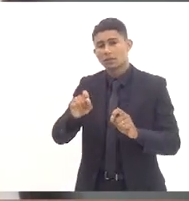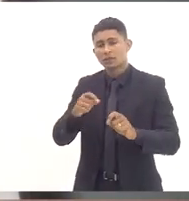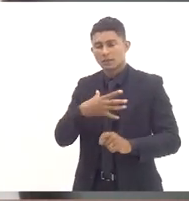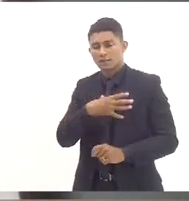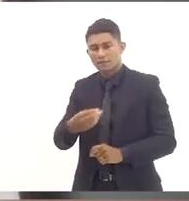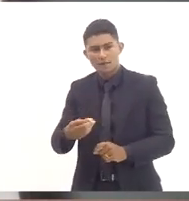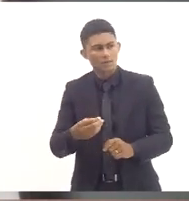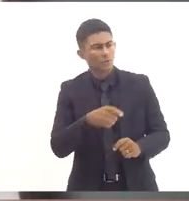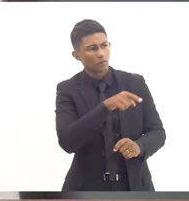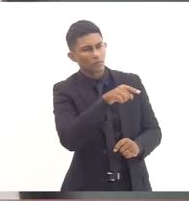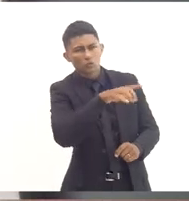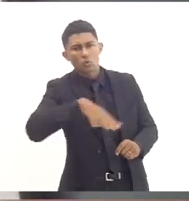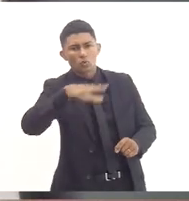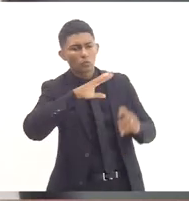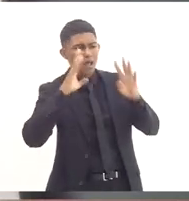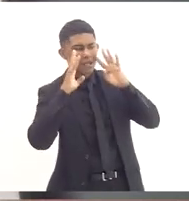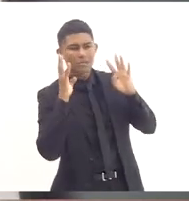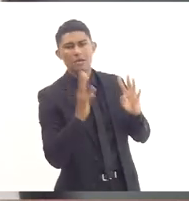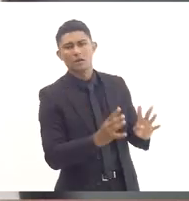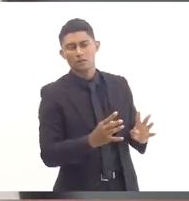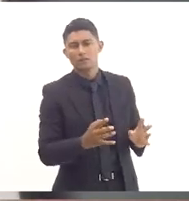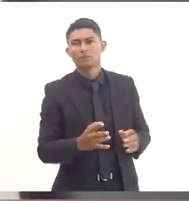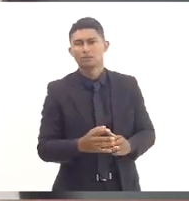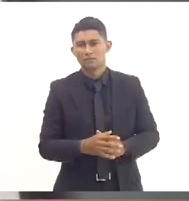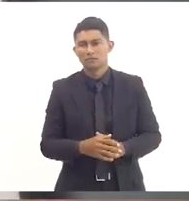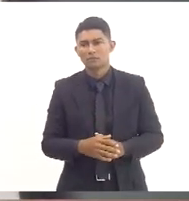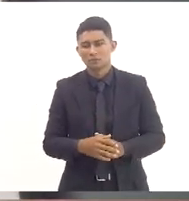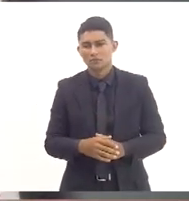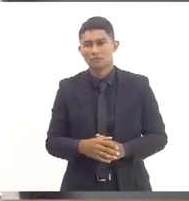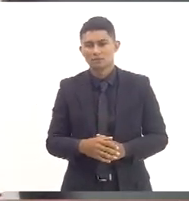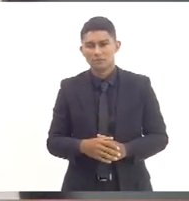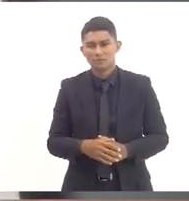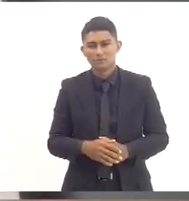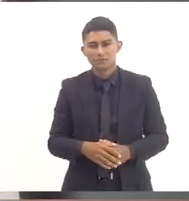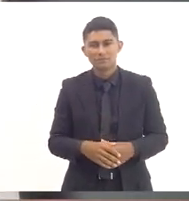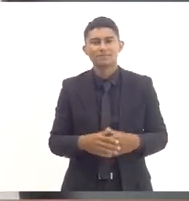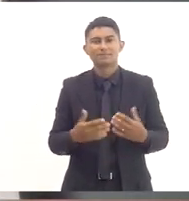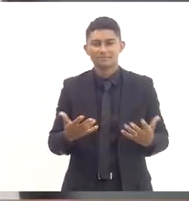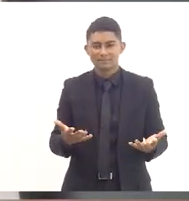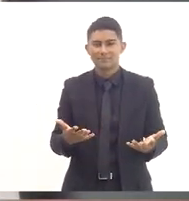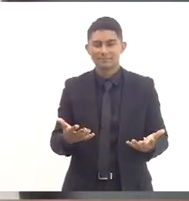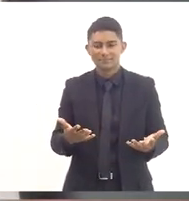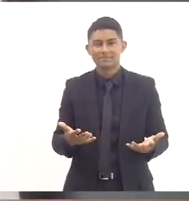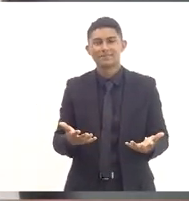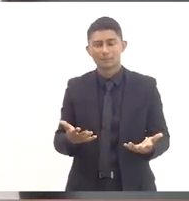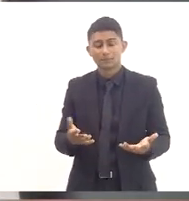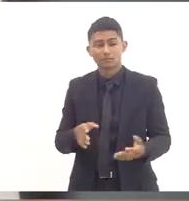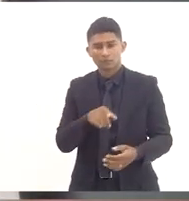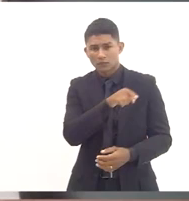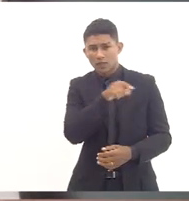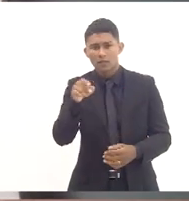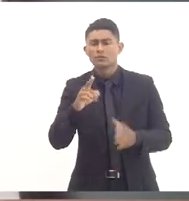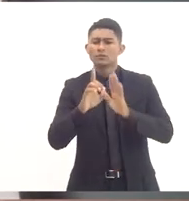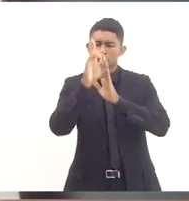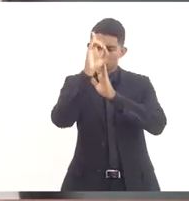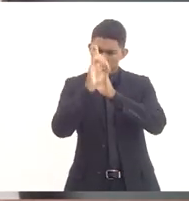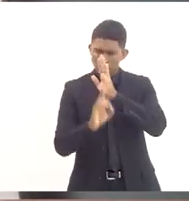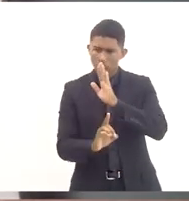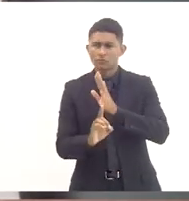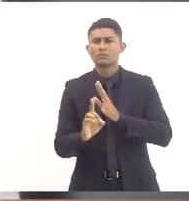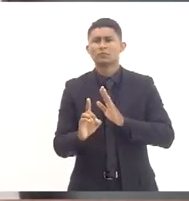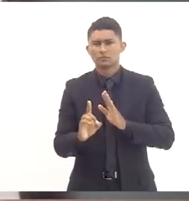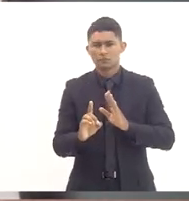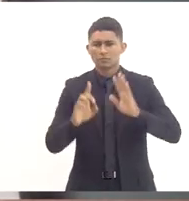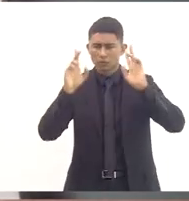com uma pessoa como outra qualquer como um indivíduo que possui o mesmo direito que nós todos temos